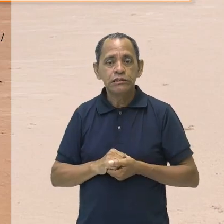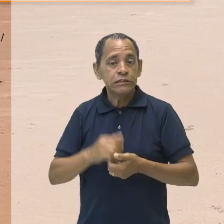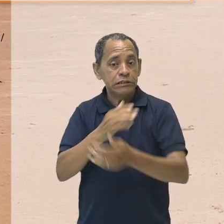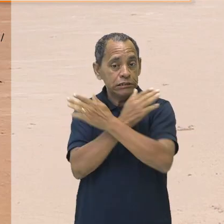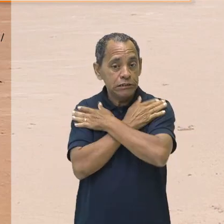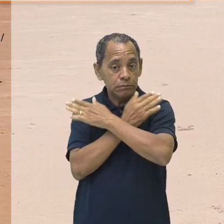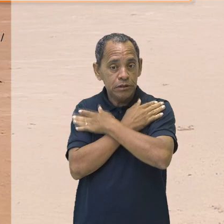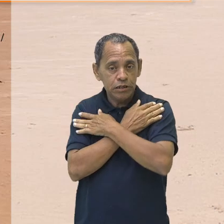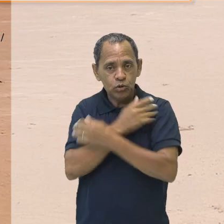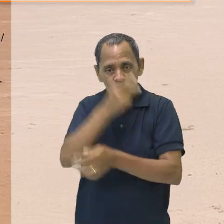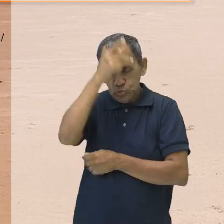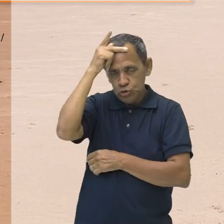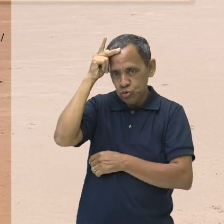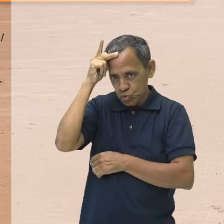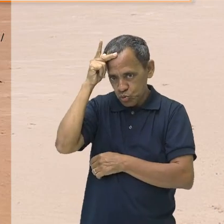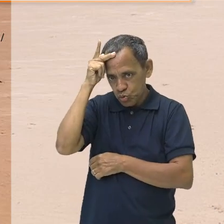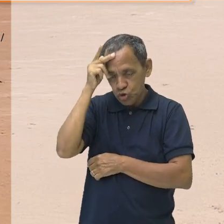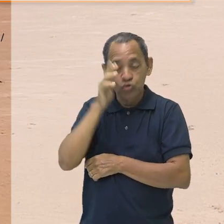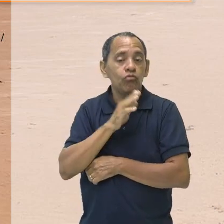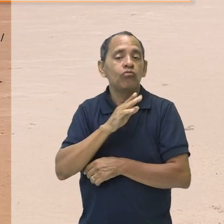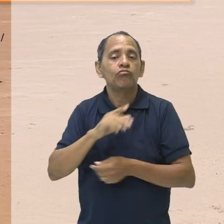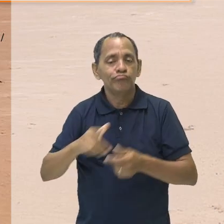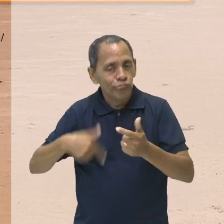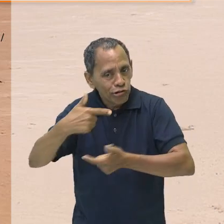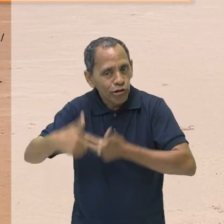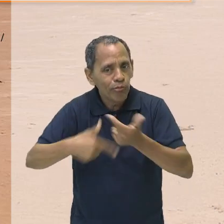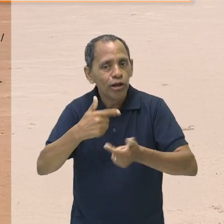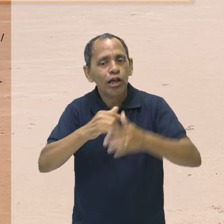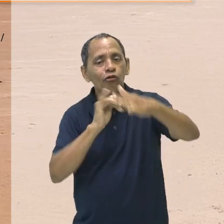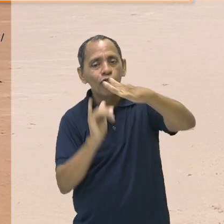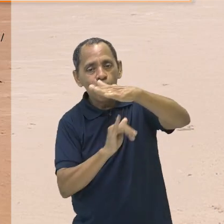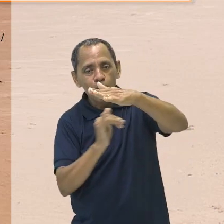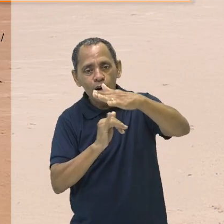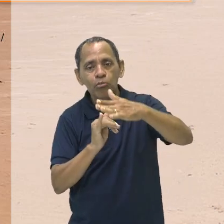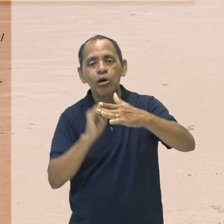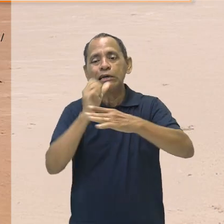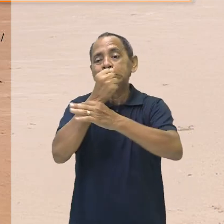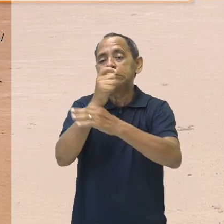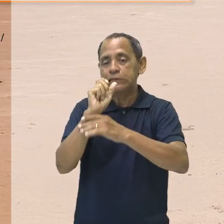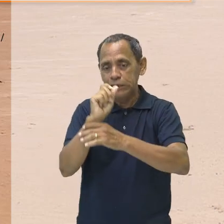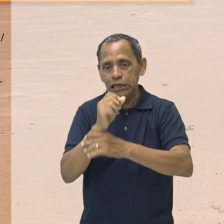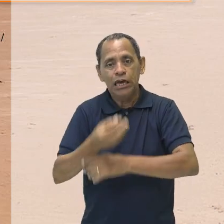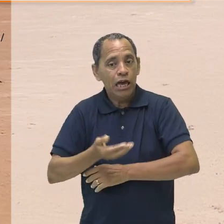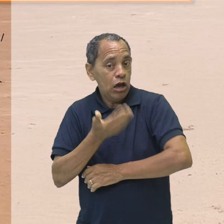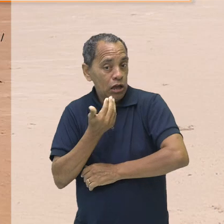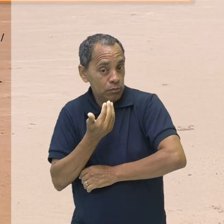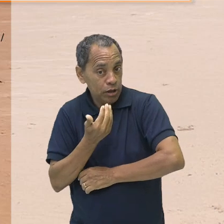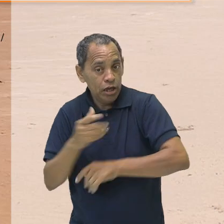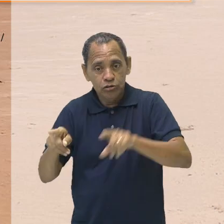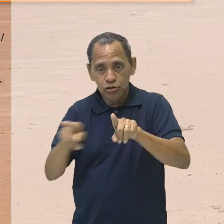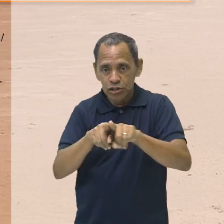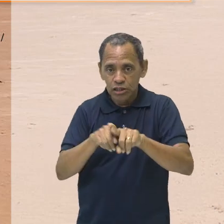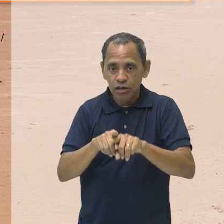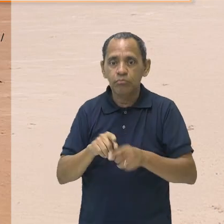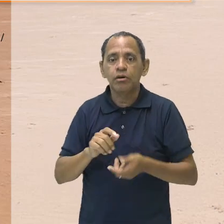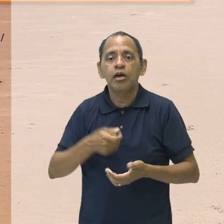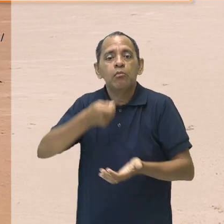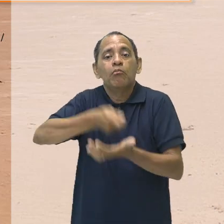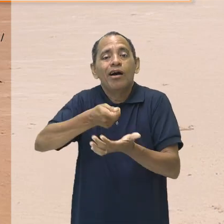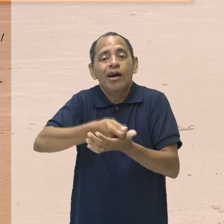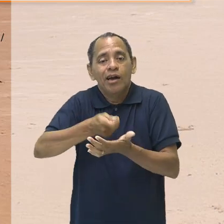trabalho informal para garantir o seu sustento e o de suas famílias, né? Há também a questão da alta